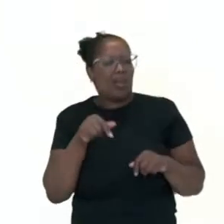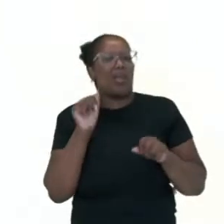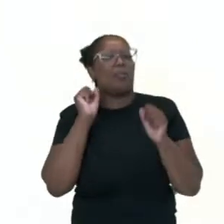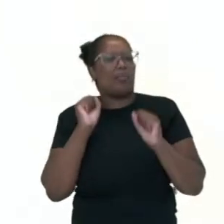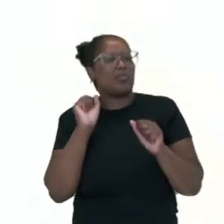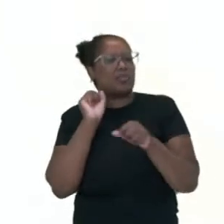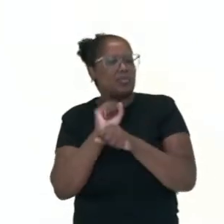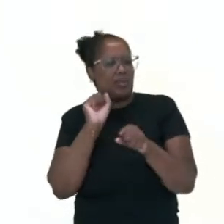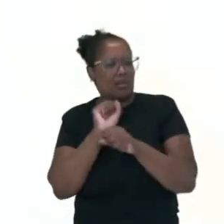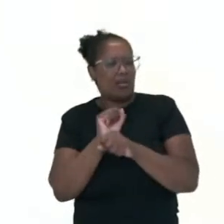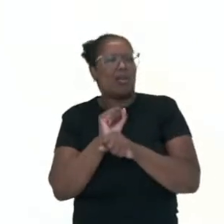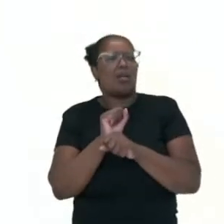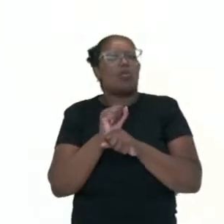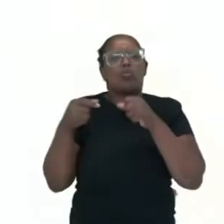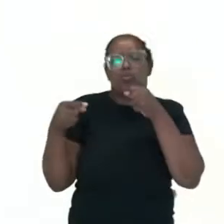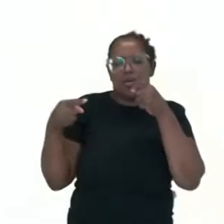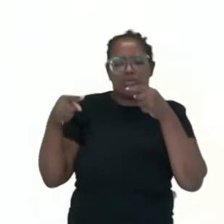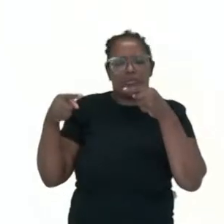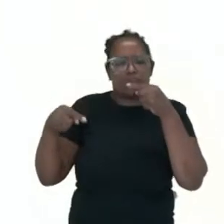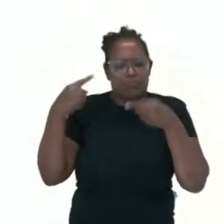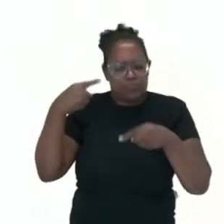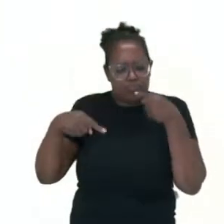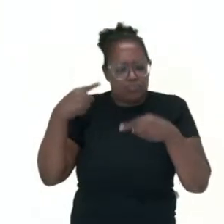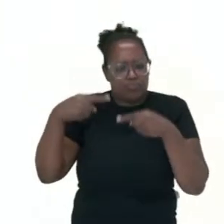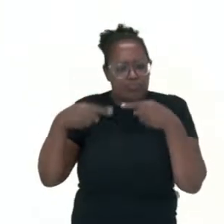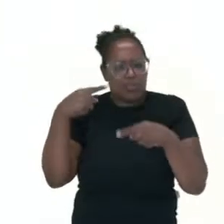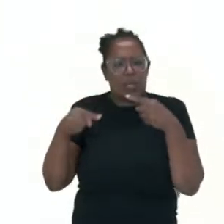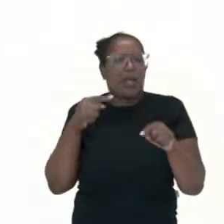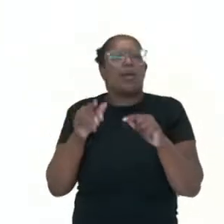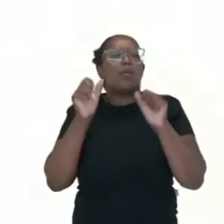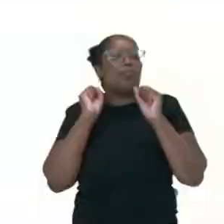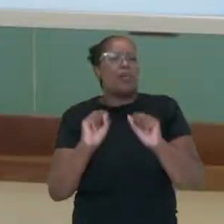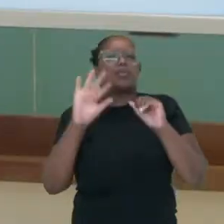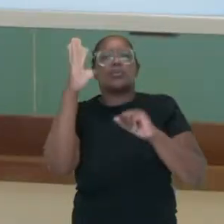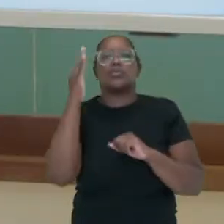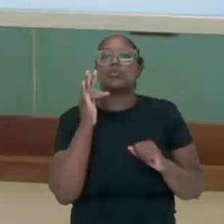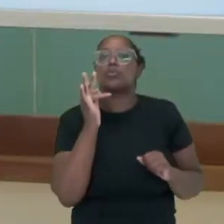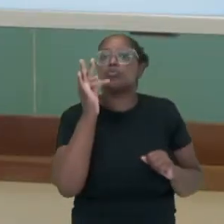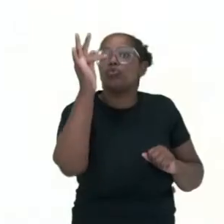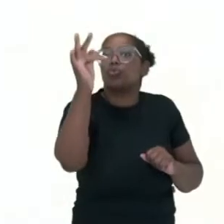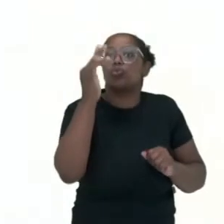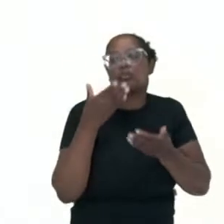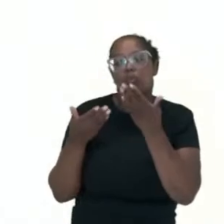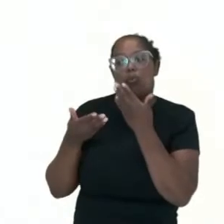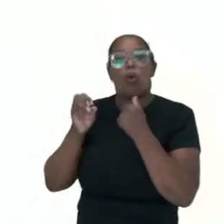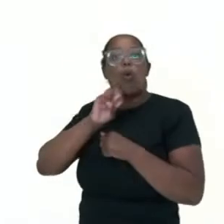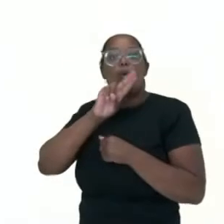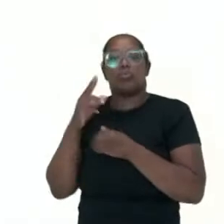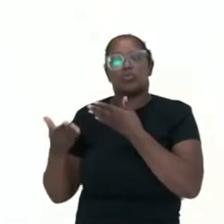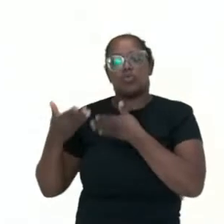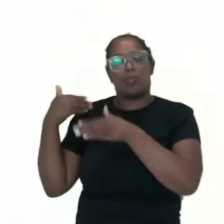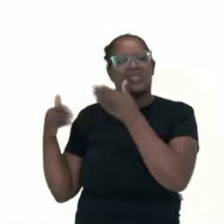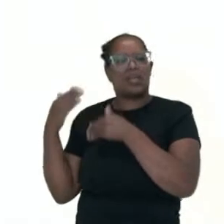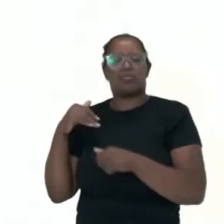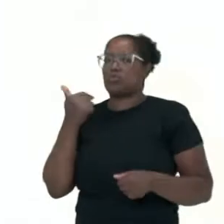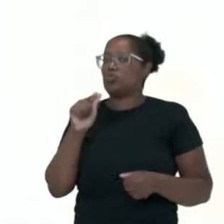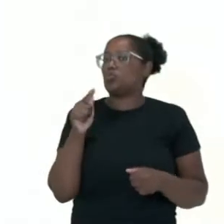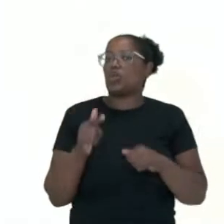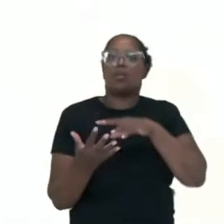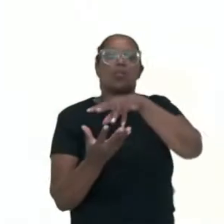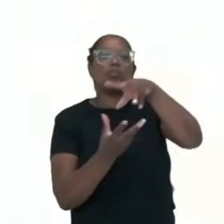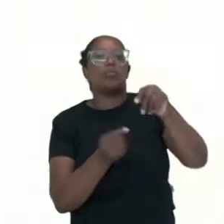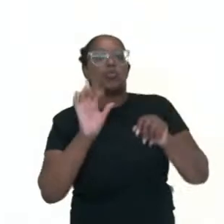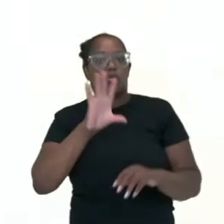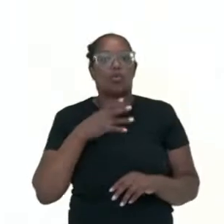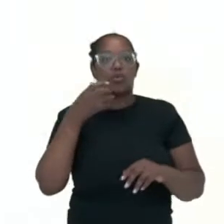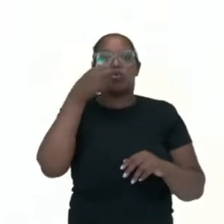grandes potências venham a surgir no futuro da mesma forma como surgiram no passado. E não existe no mundo uma autoridade